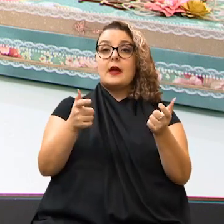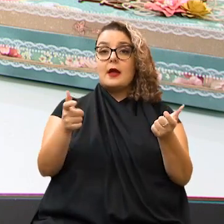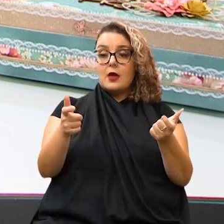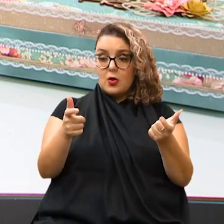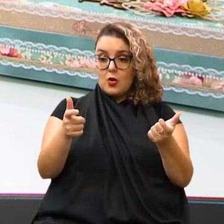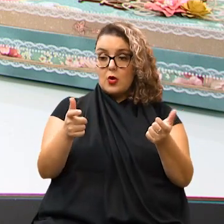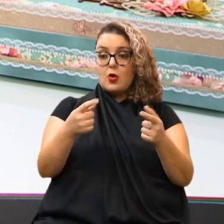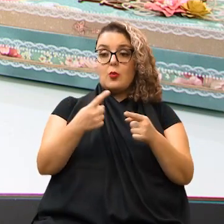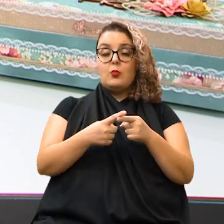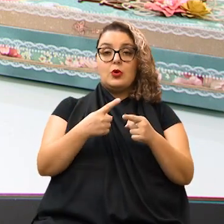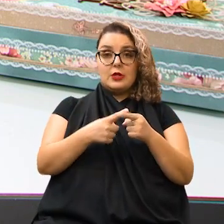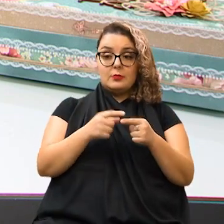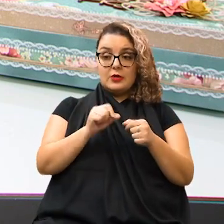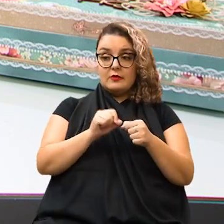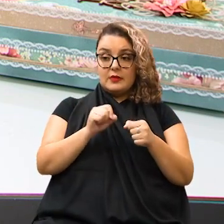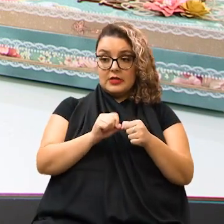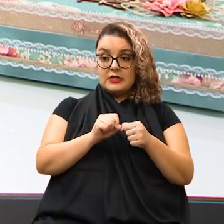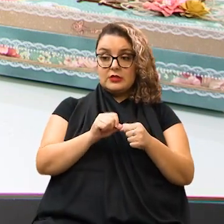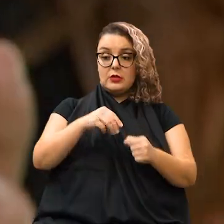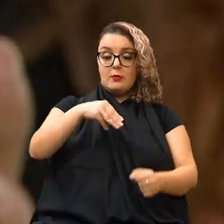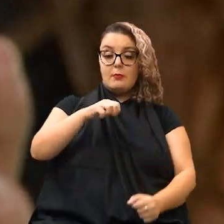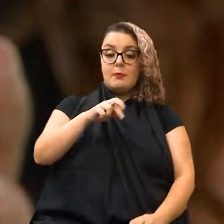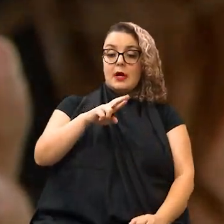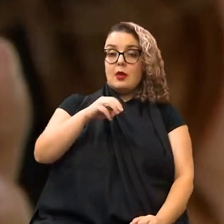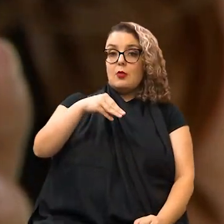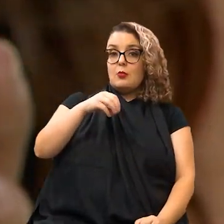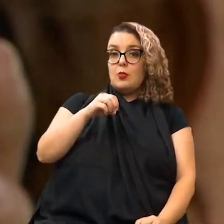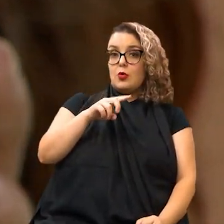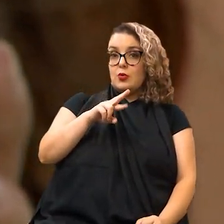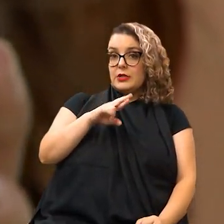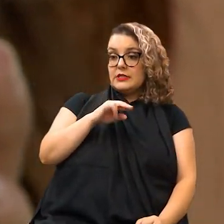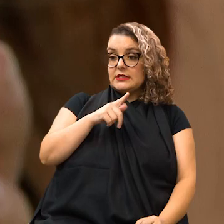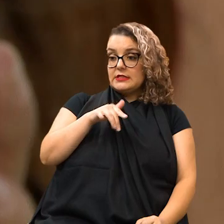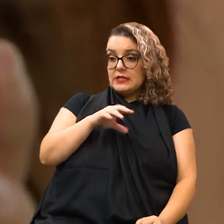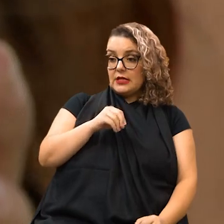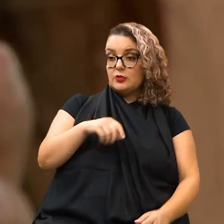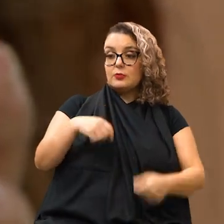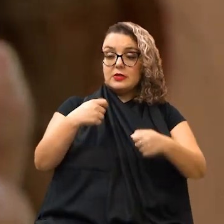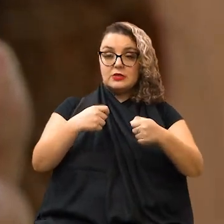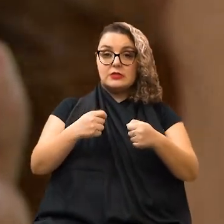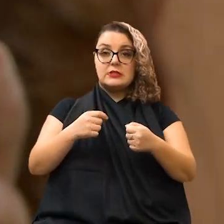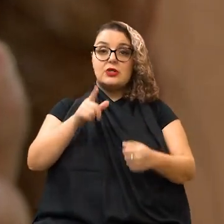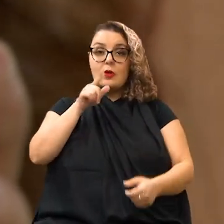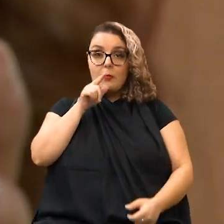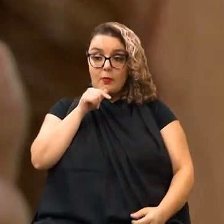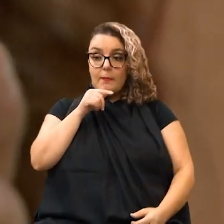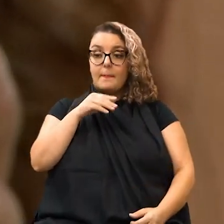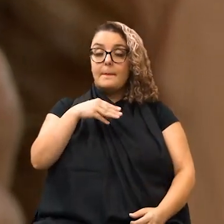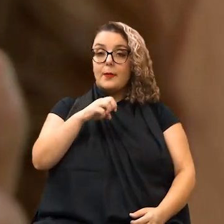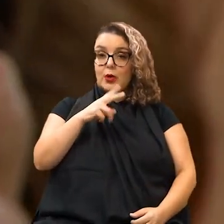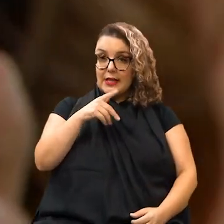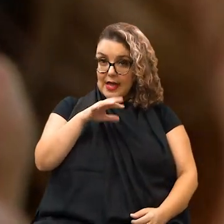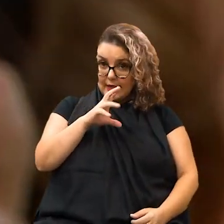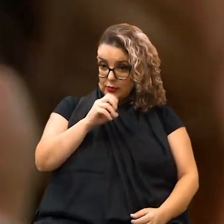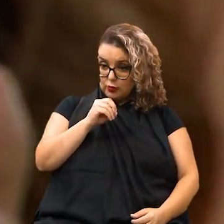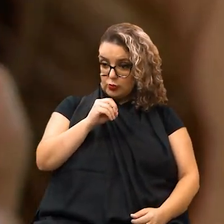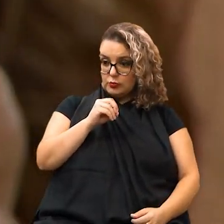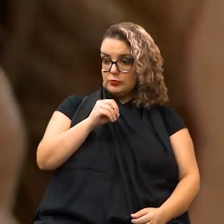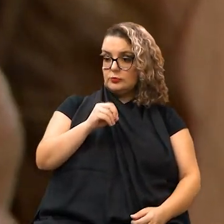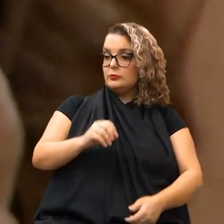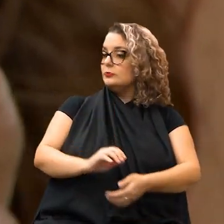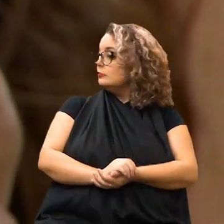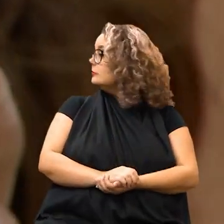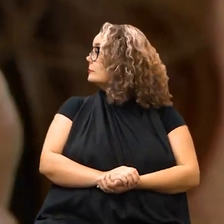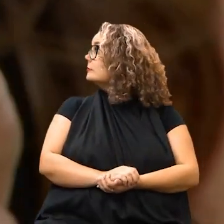quantidade maior, porque para fazer esse efeito de marmorizado, eu preciso que ela esteja úmida, tá? Tá. Então, estou passando uma